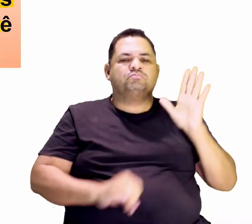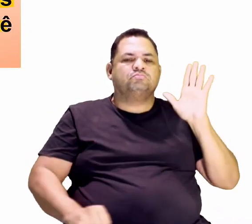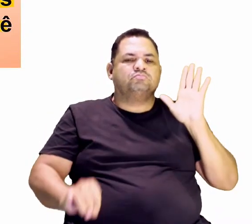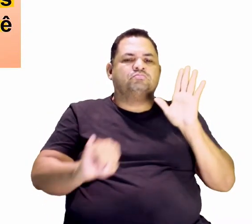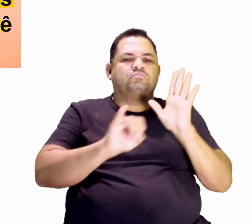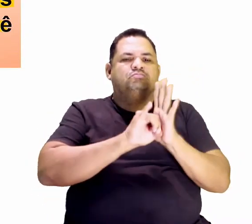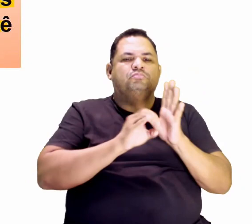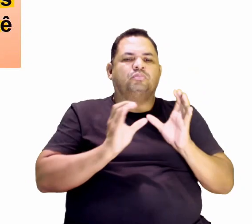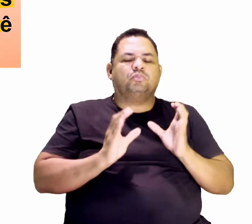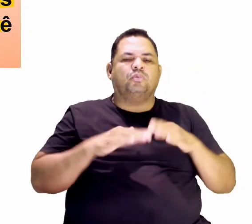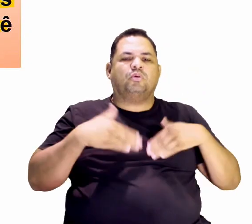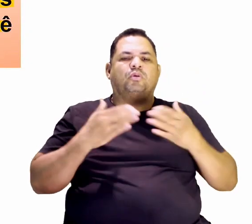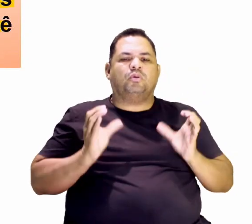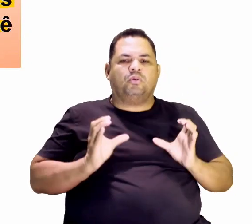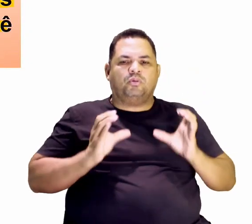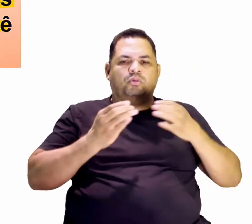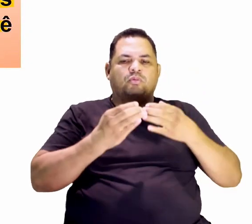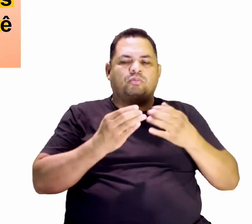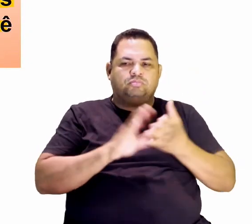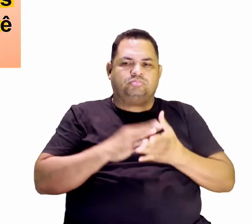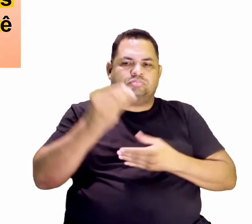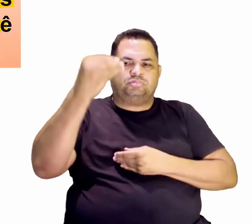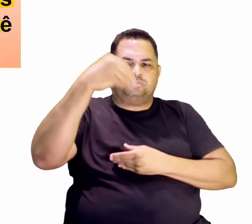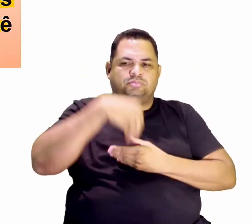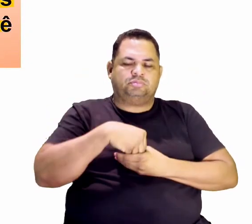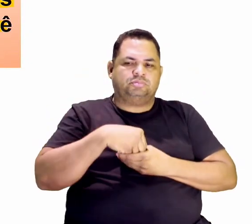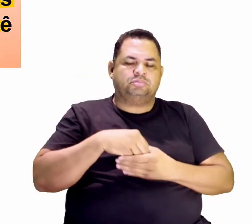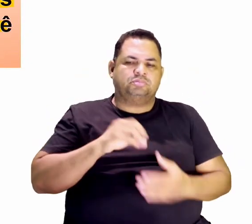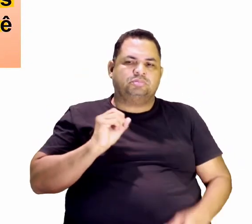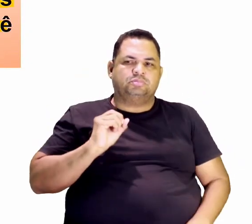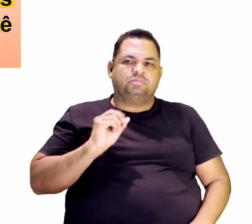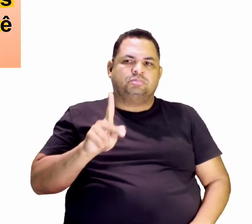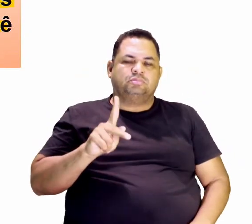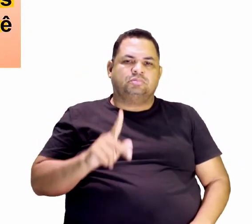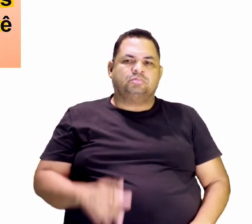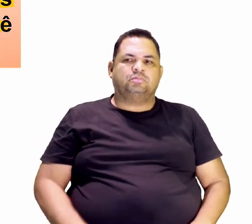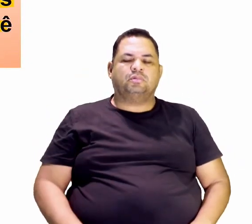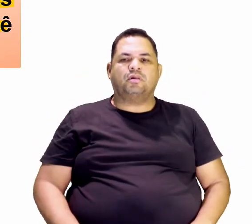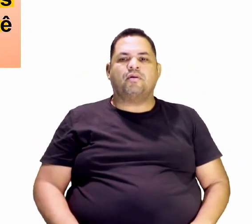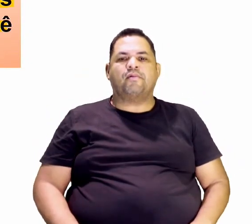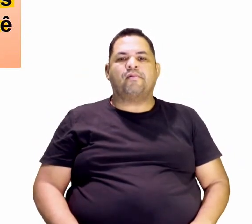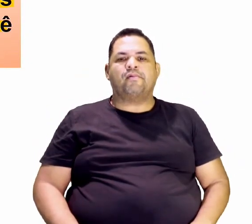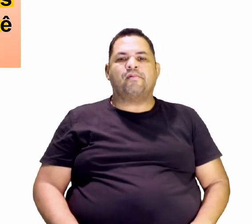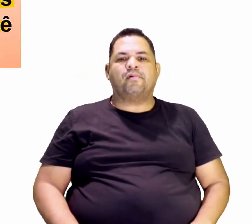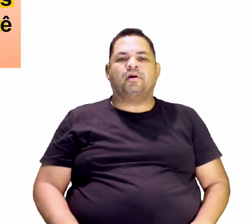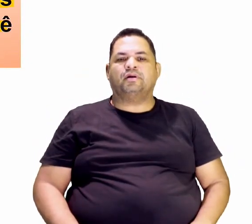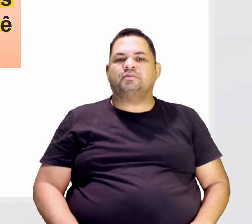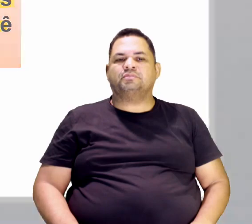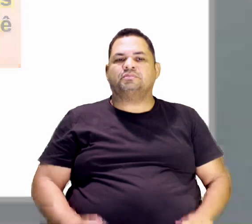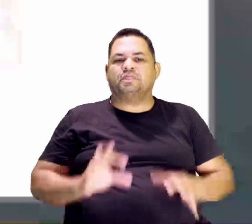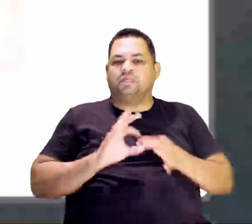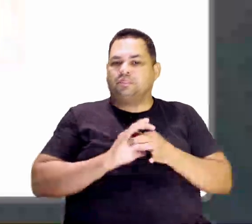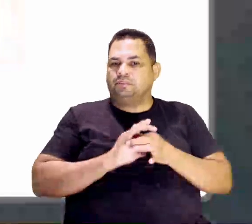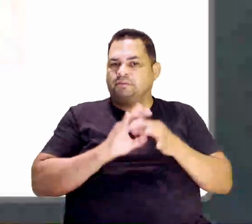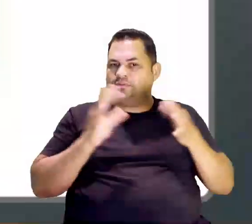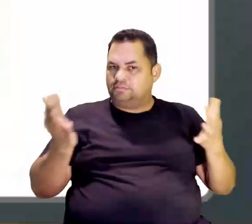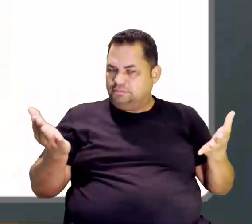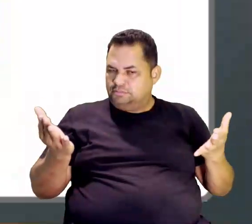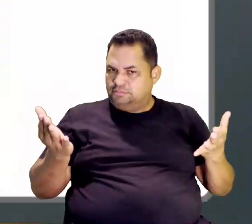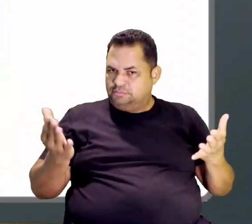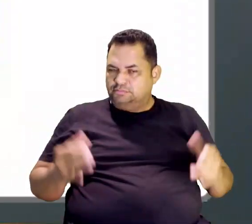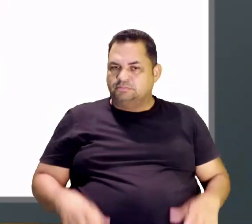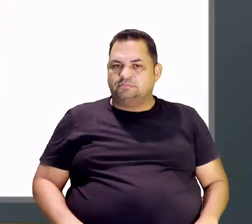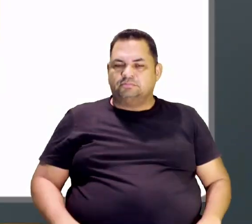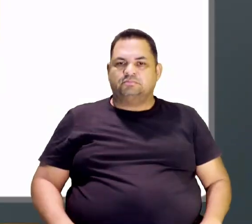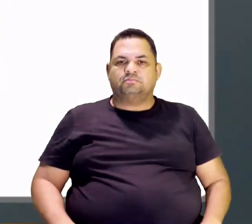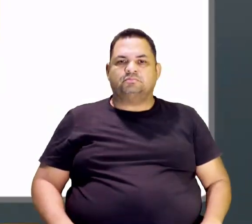grupo, tribo que você pertence. Ok? Ela está em aberta. Vem aqui comigo. Eu trago